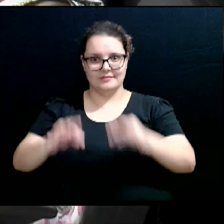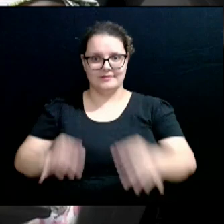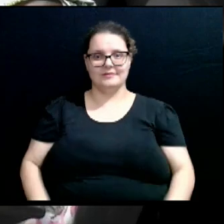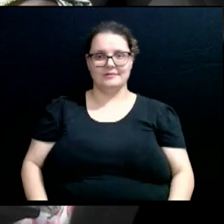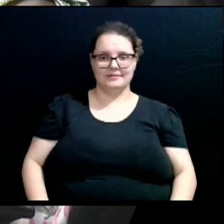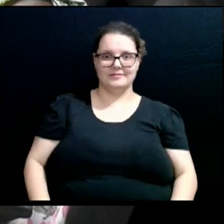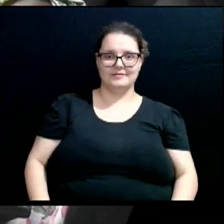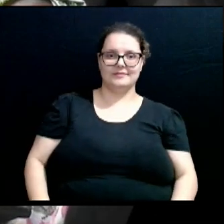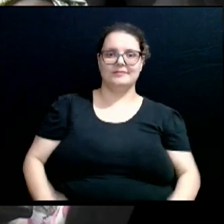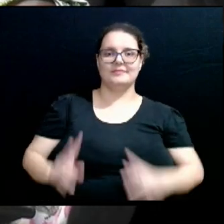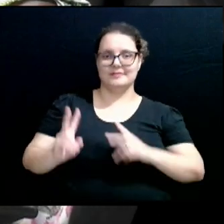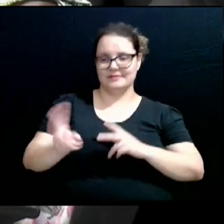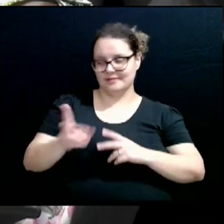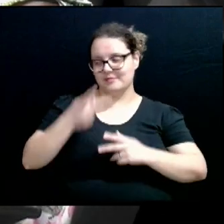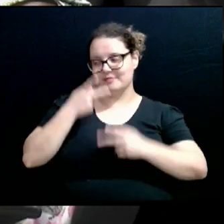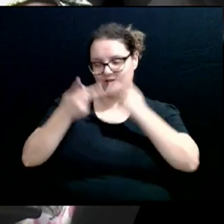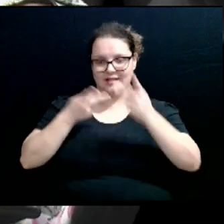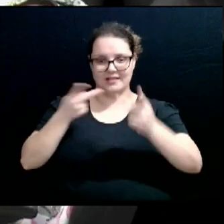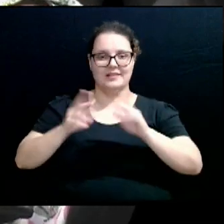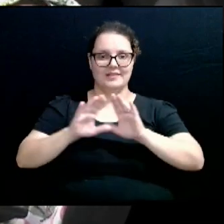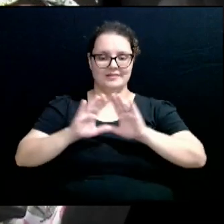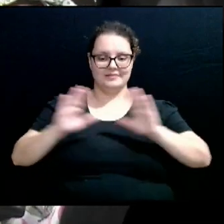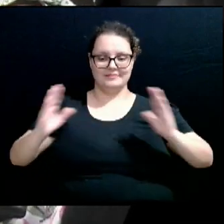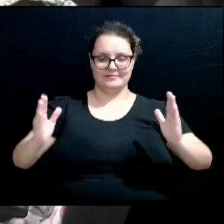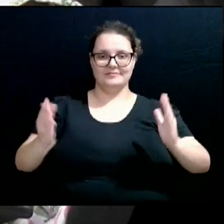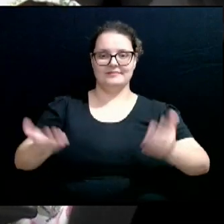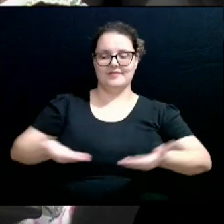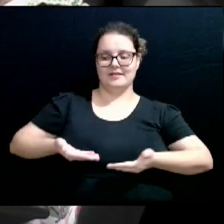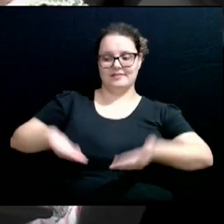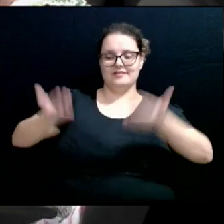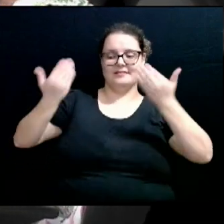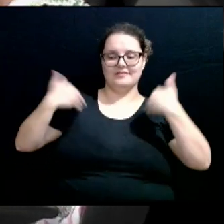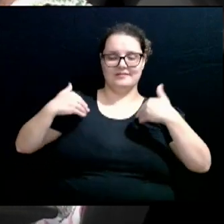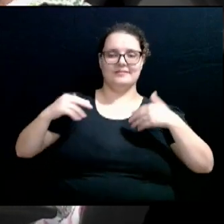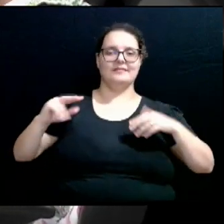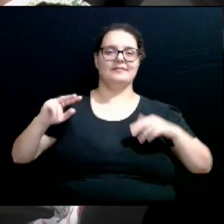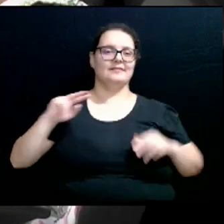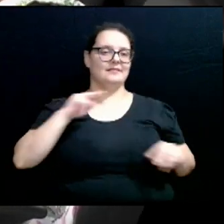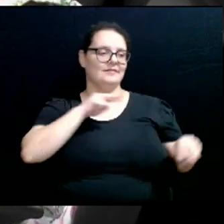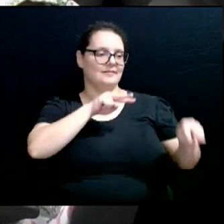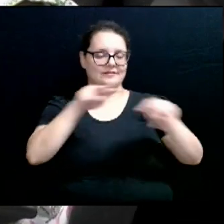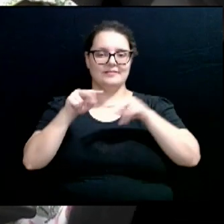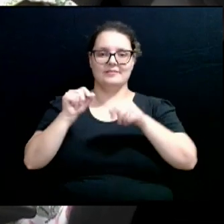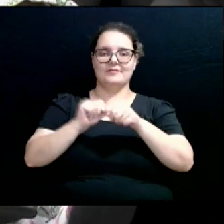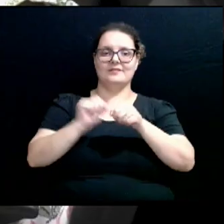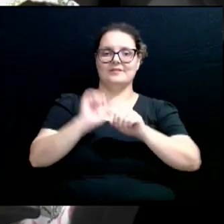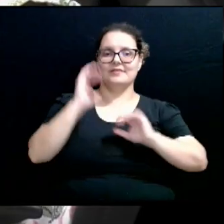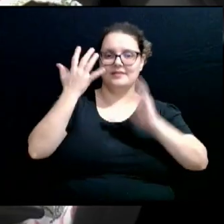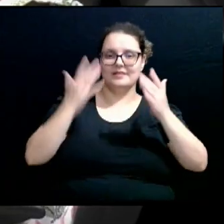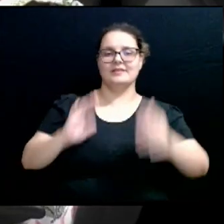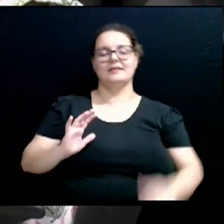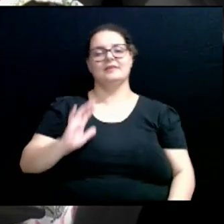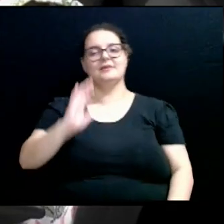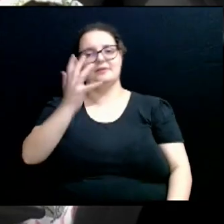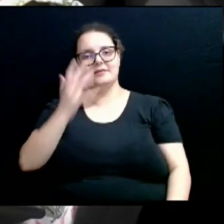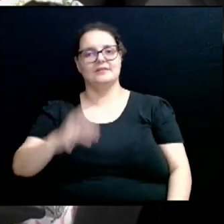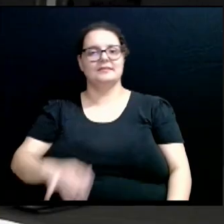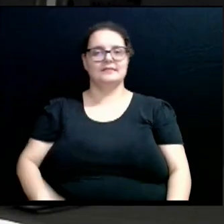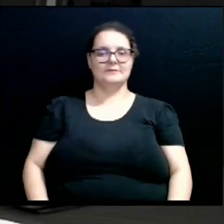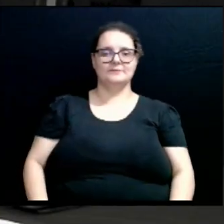sempre, tem uma galera aqui na nossa frente que está fazendo isso aqui acontecer. E todos os